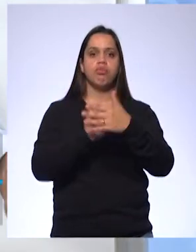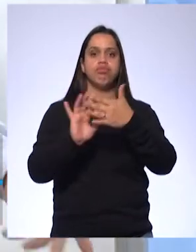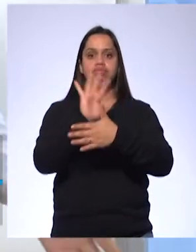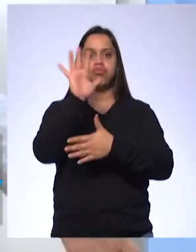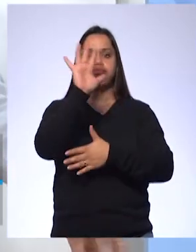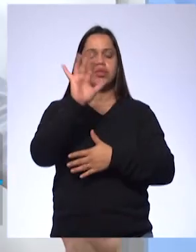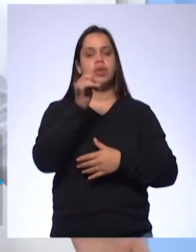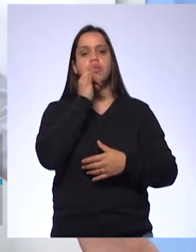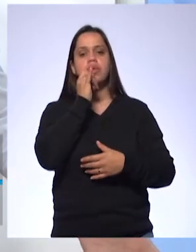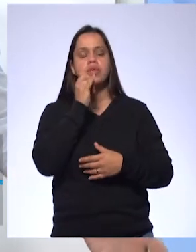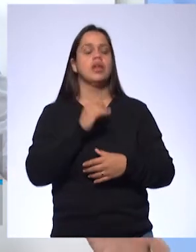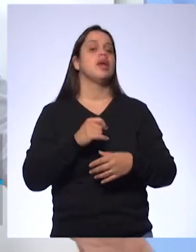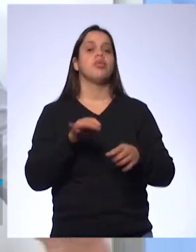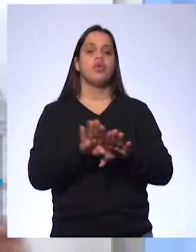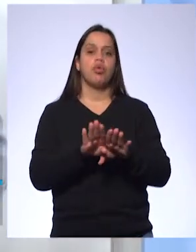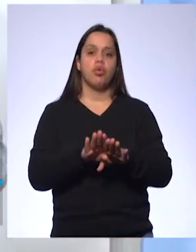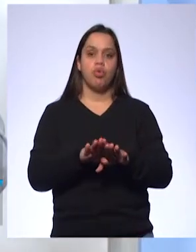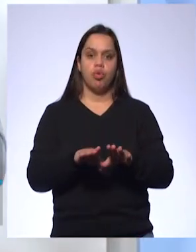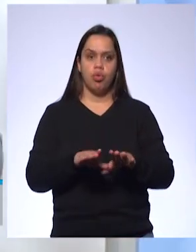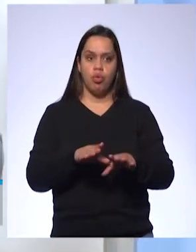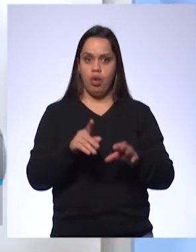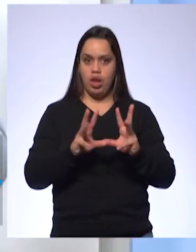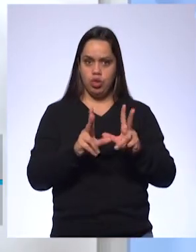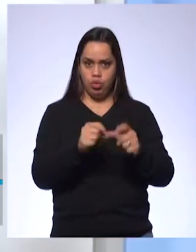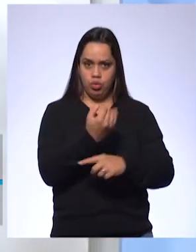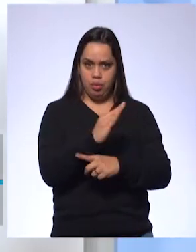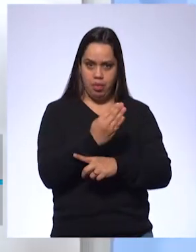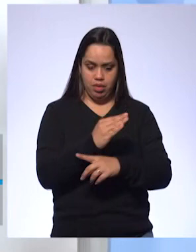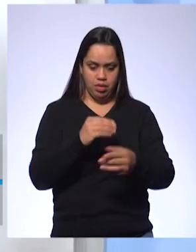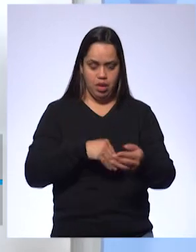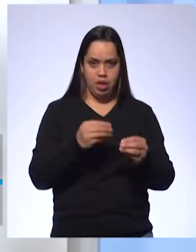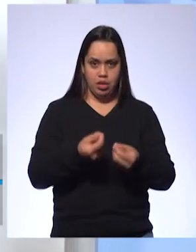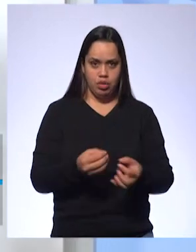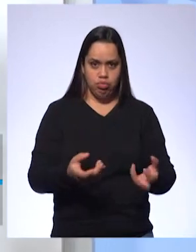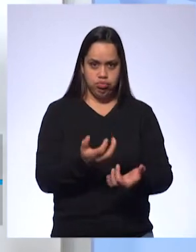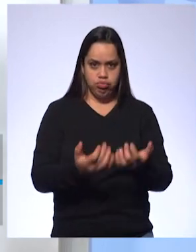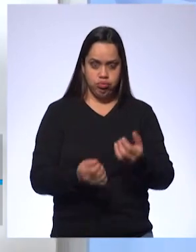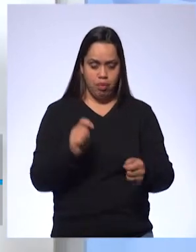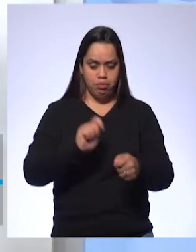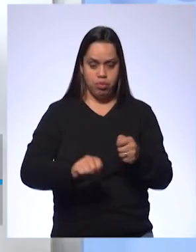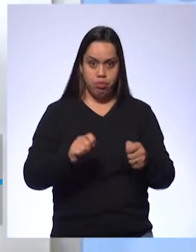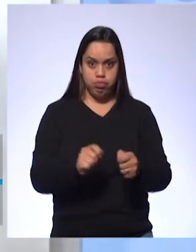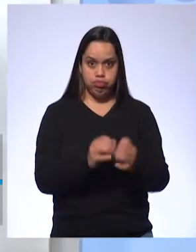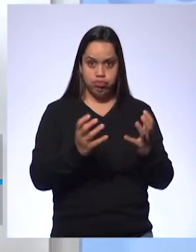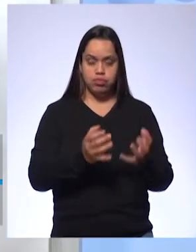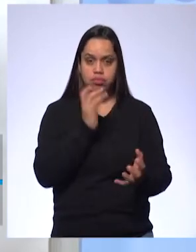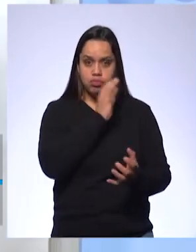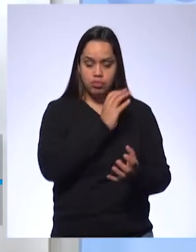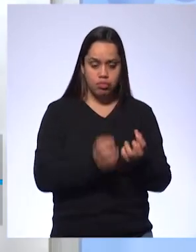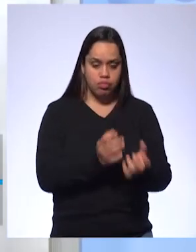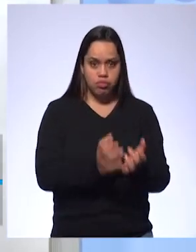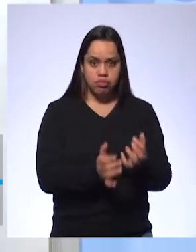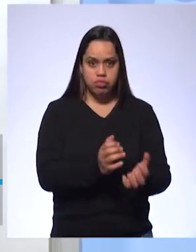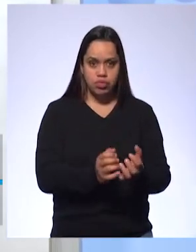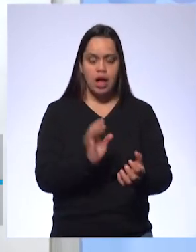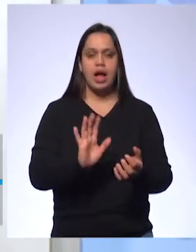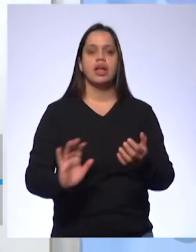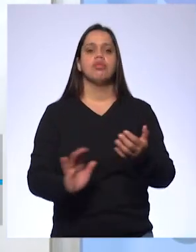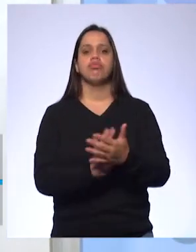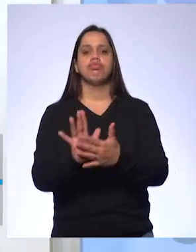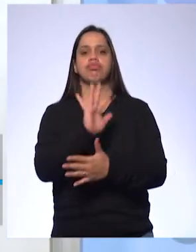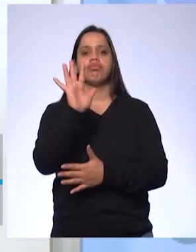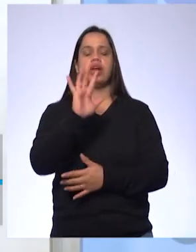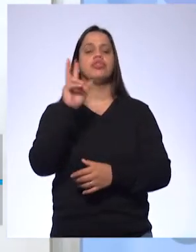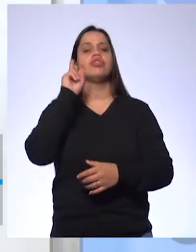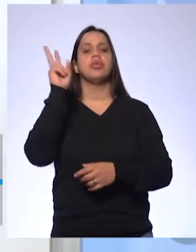você colocou lá carvão e tudo mais, aquele pozinho do carvão que entrou em combustão, ele foi lançado no ar. A gente chama isso de partícula